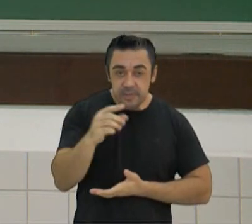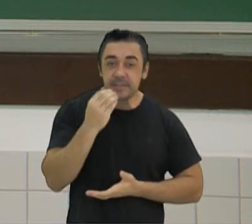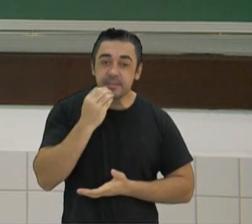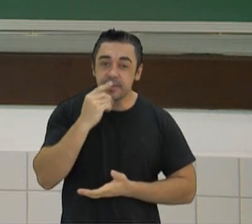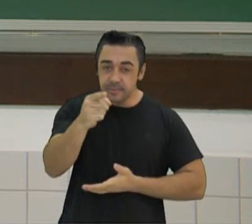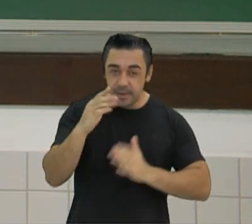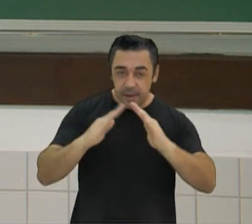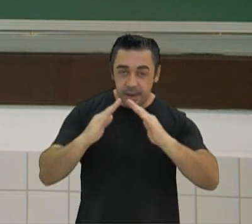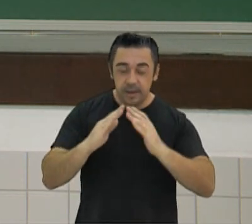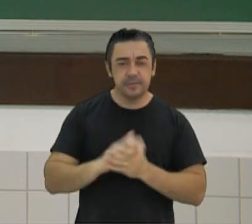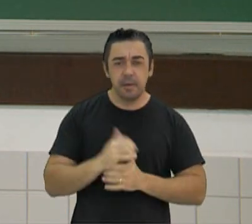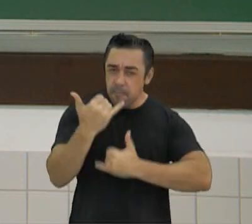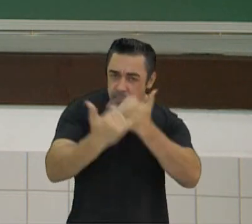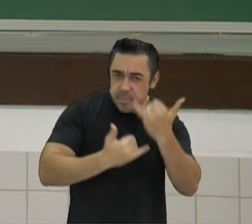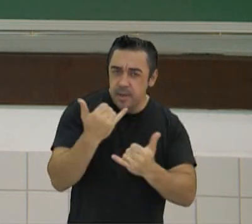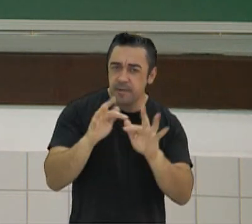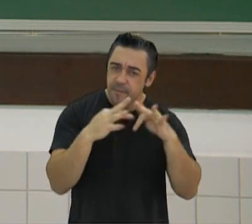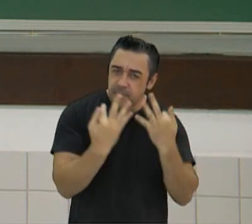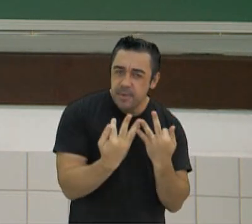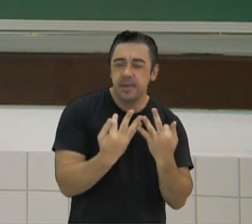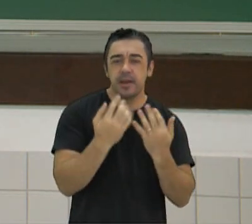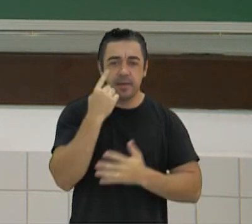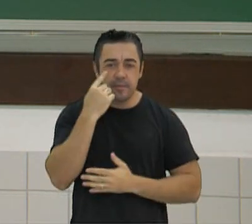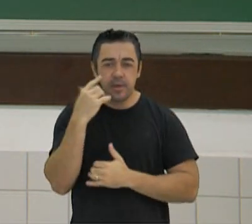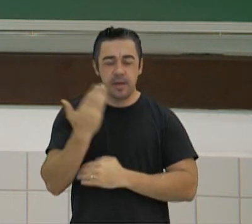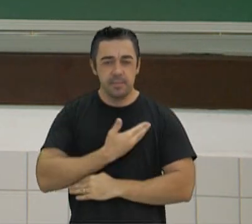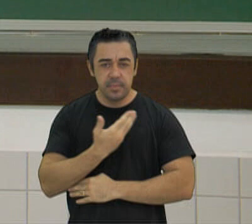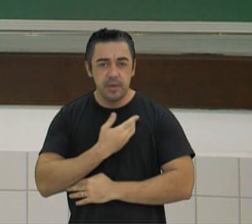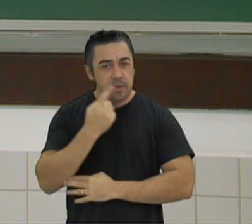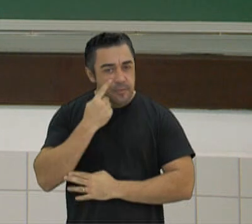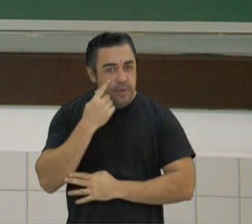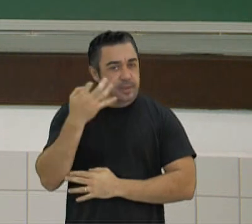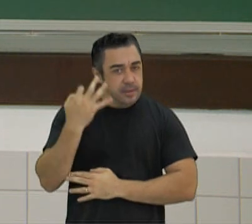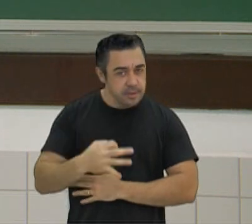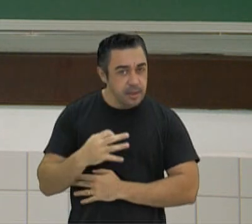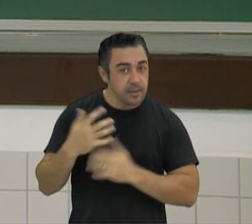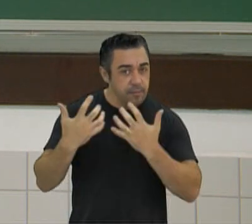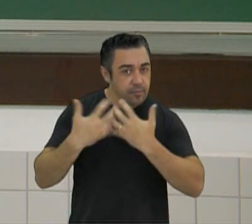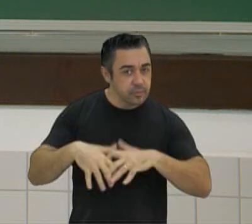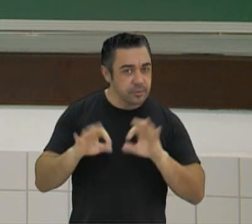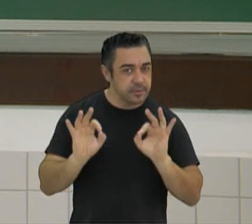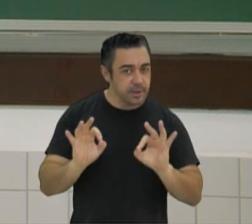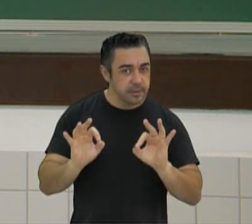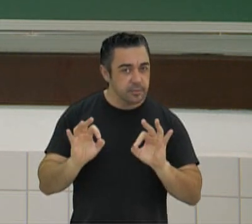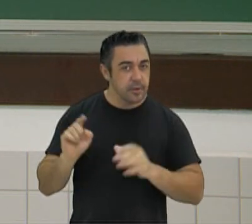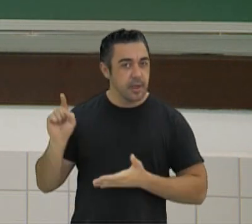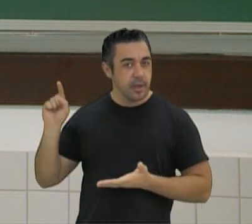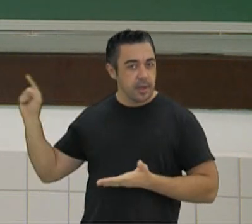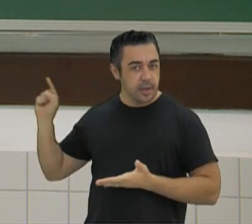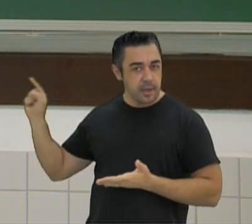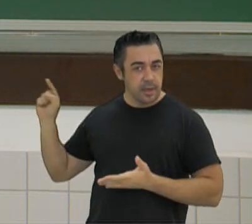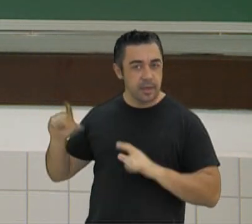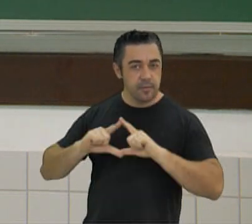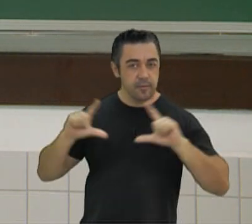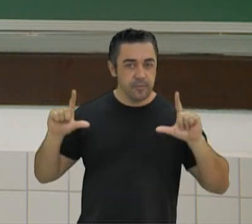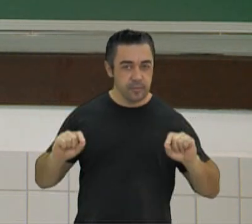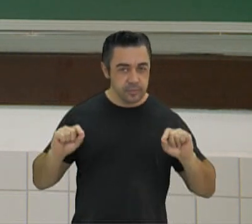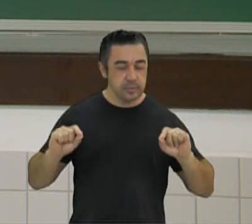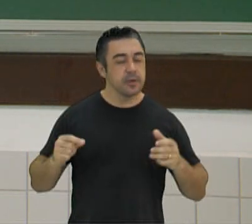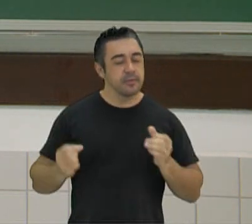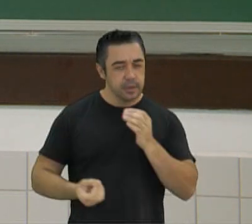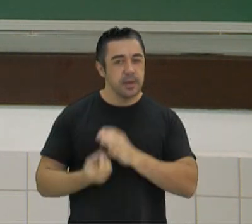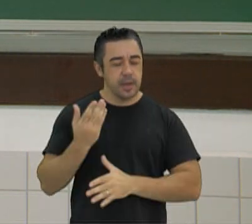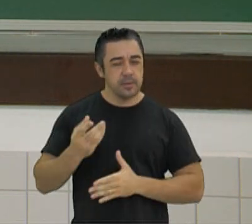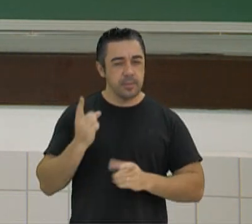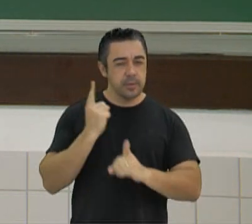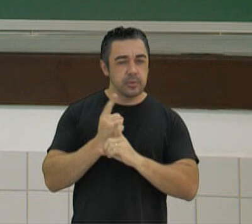aí na sua casa. Brinque aí com sua família, com seus amigos e vê se dá certo, se funciona direitinho aqui essa função que nós criamos